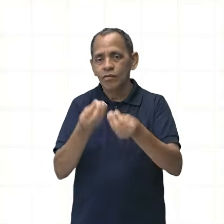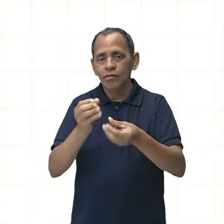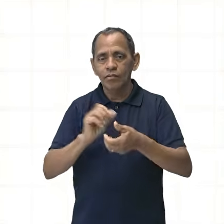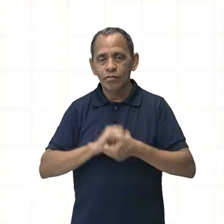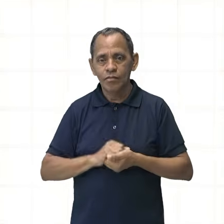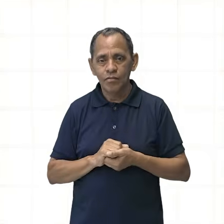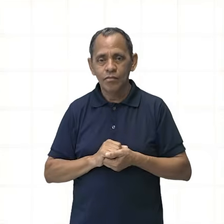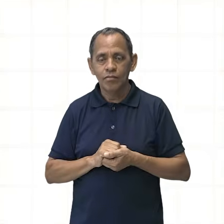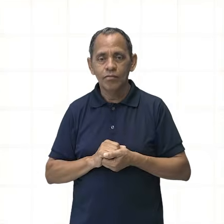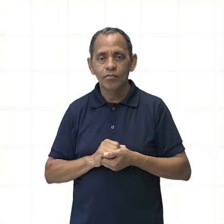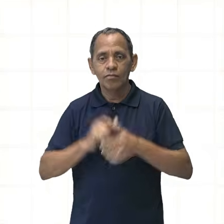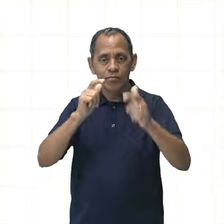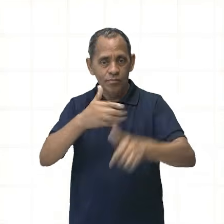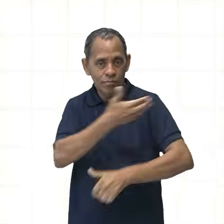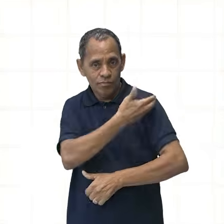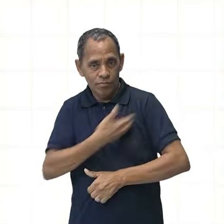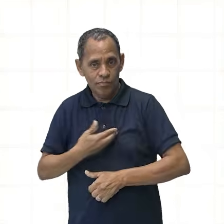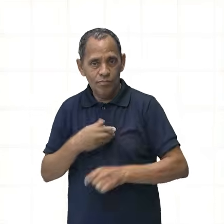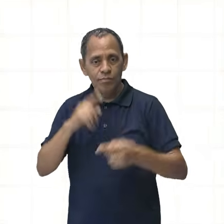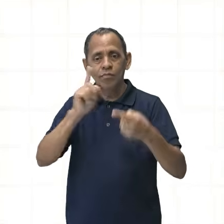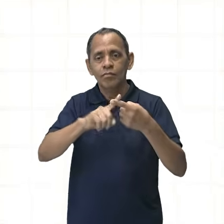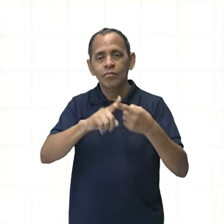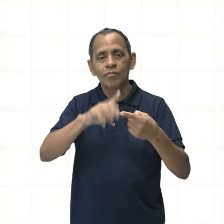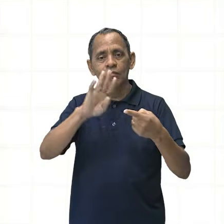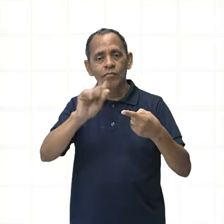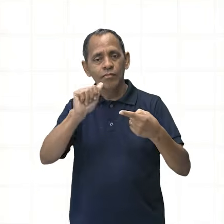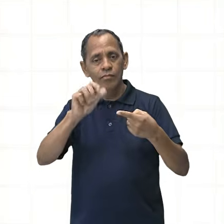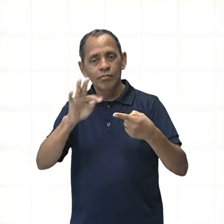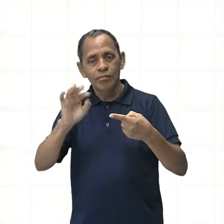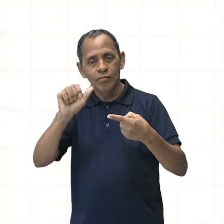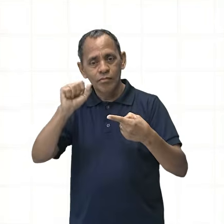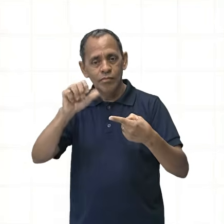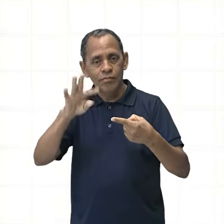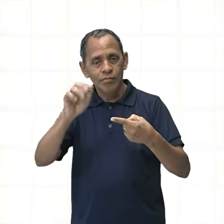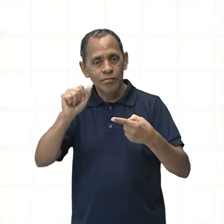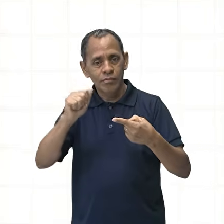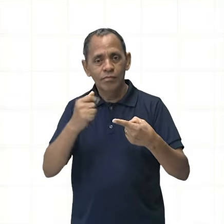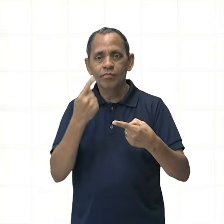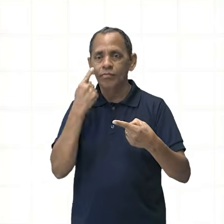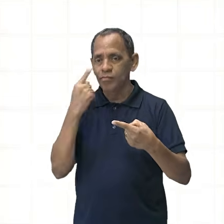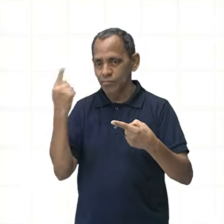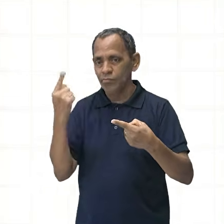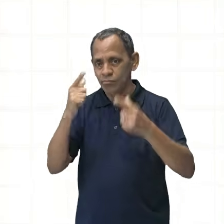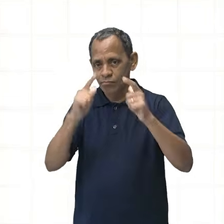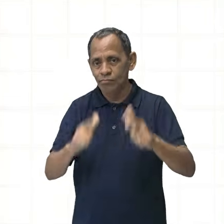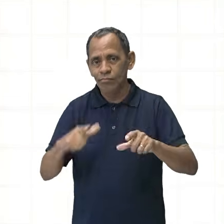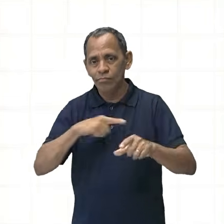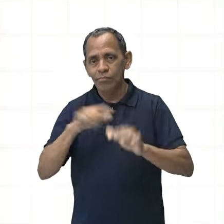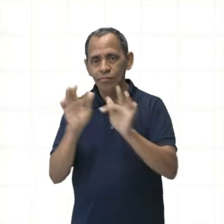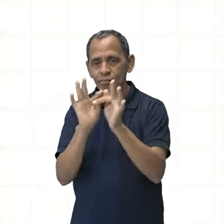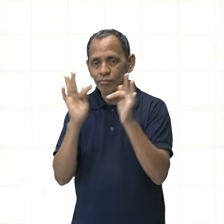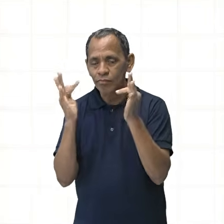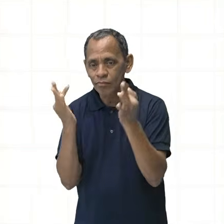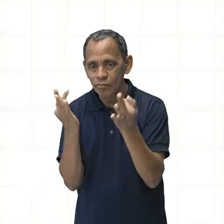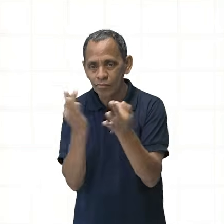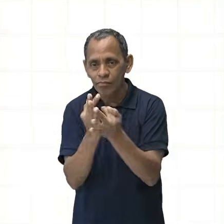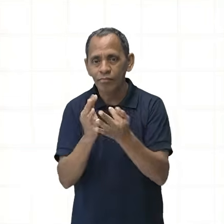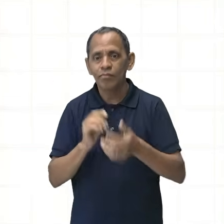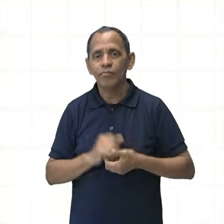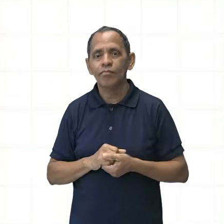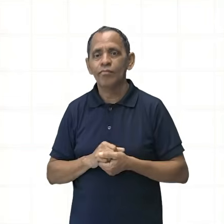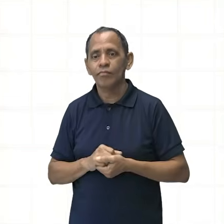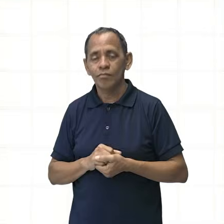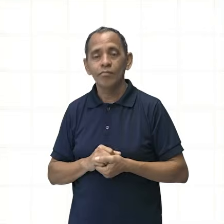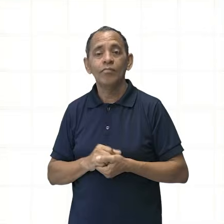mostrava o ponto focal do governo de Batista. E também nesse local